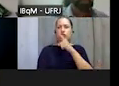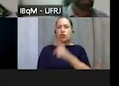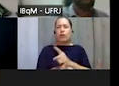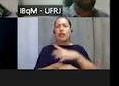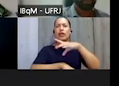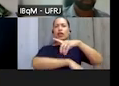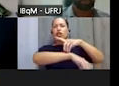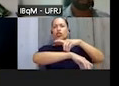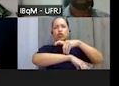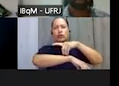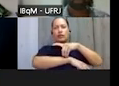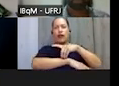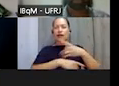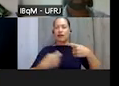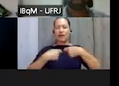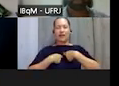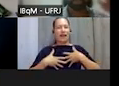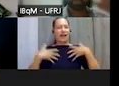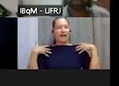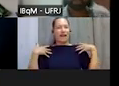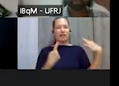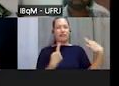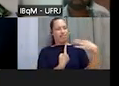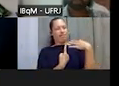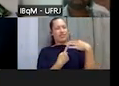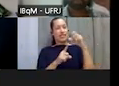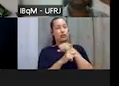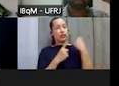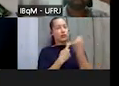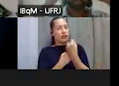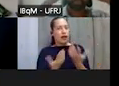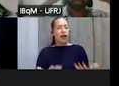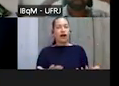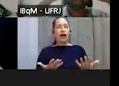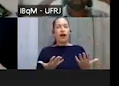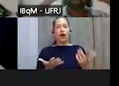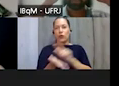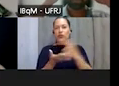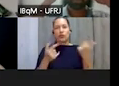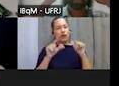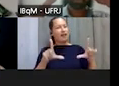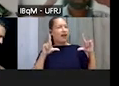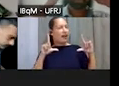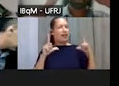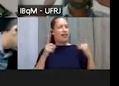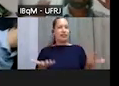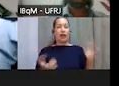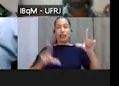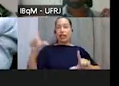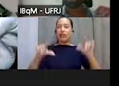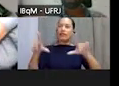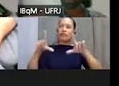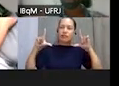dá prestígio, ele dá reconhecimento social, você aparece nos jornais, você aparece na televisão. Só